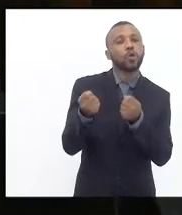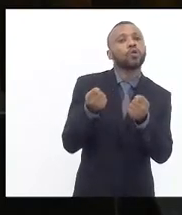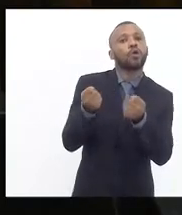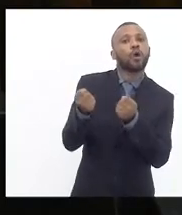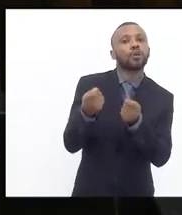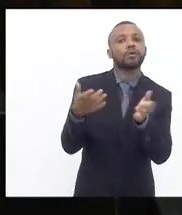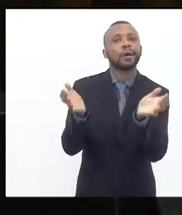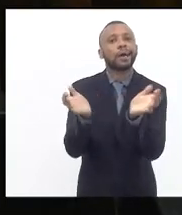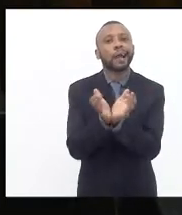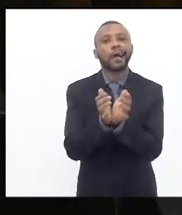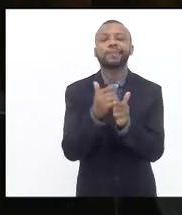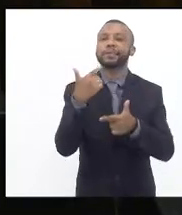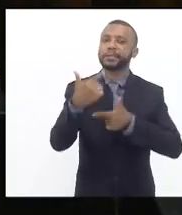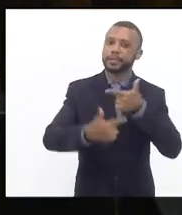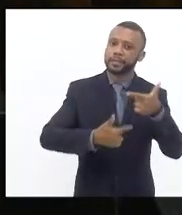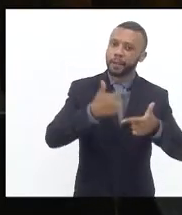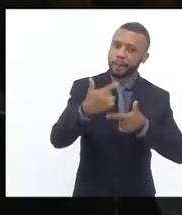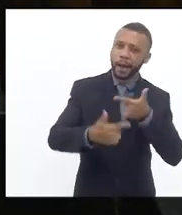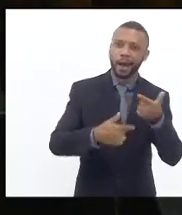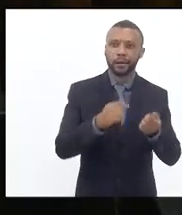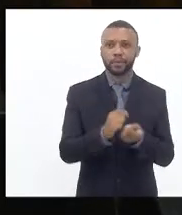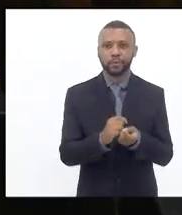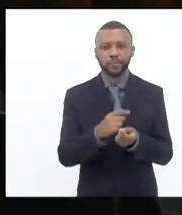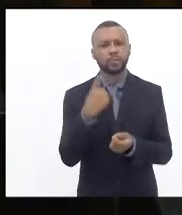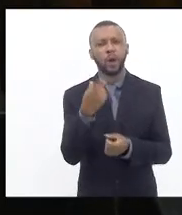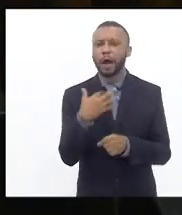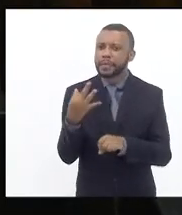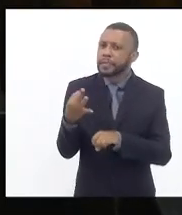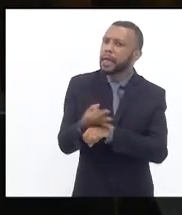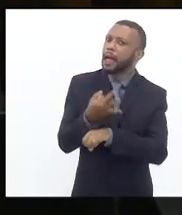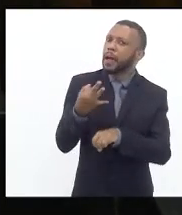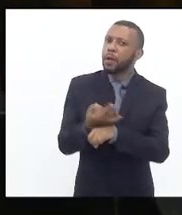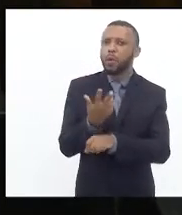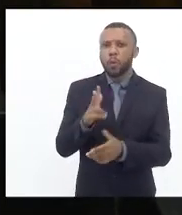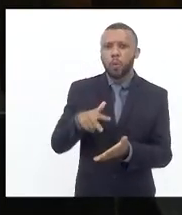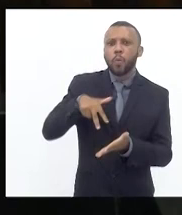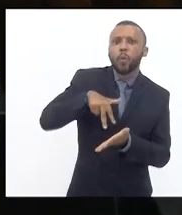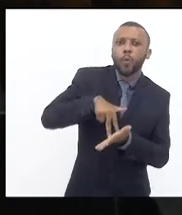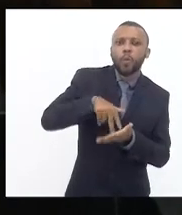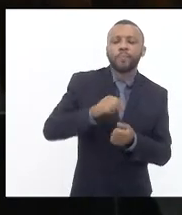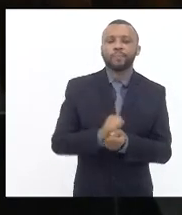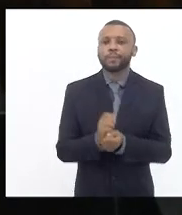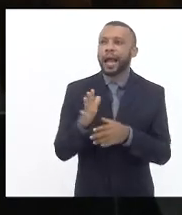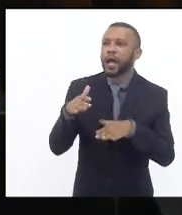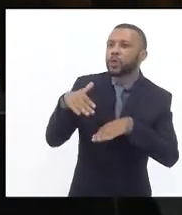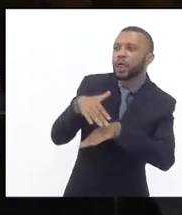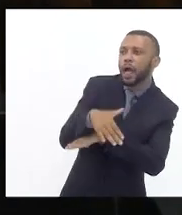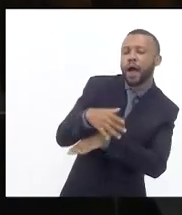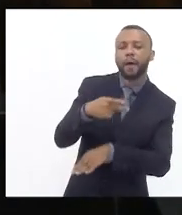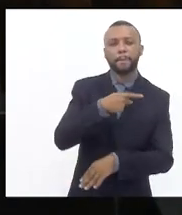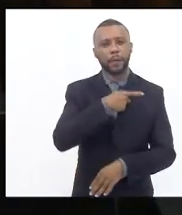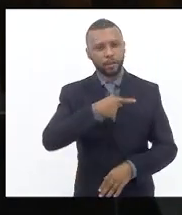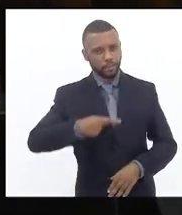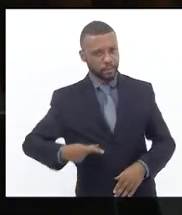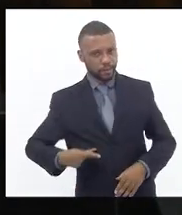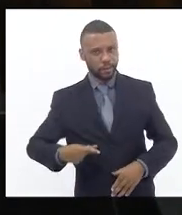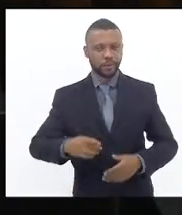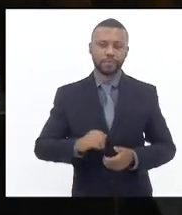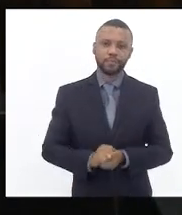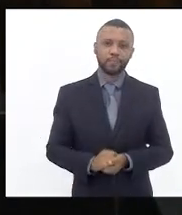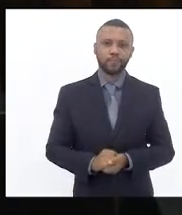proletariado seremos resistência ajoelhar para o Presidente da República